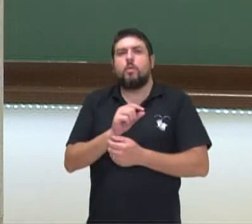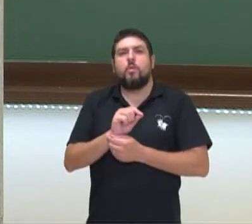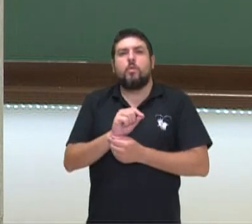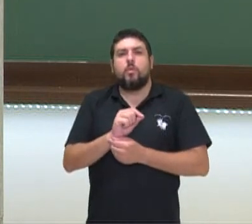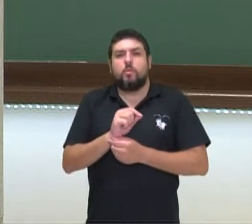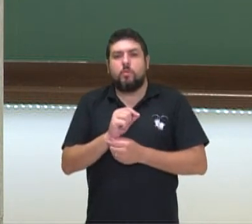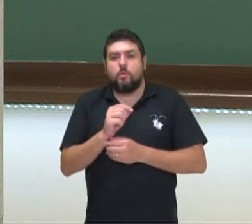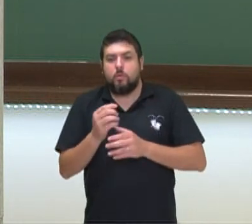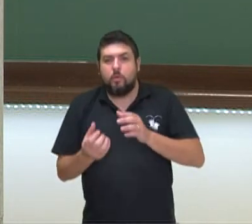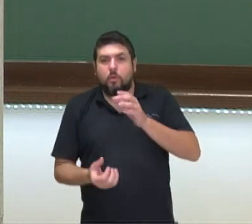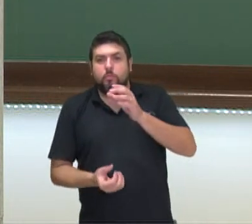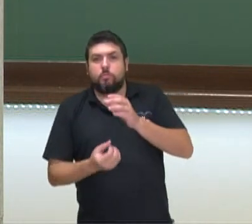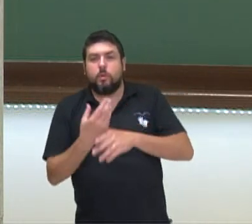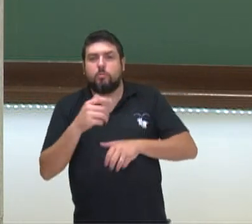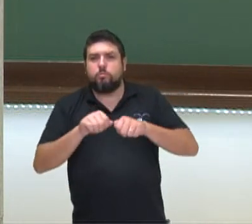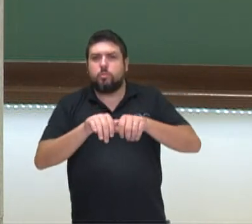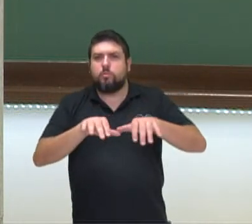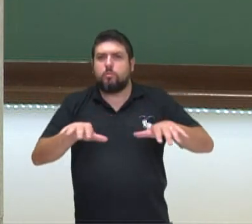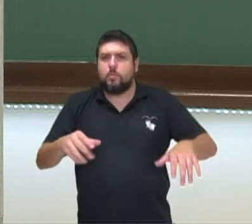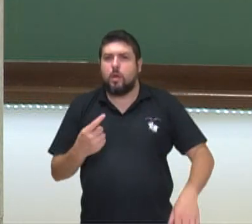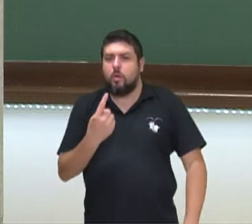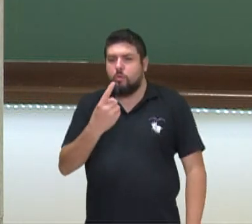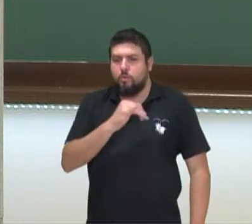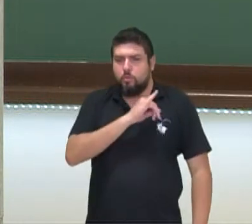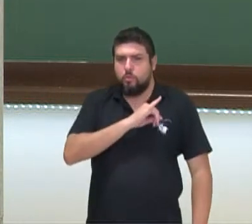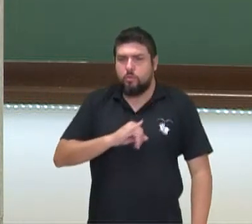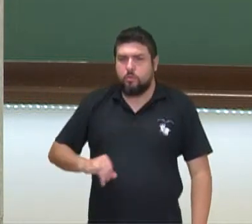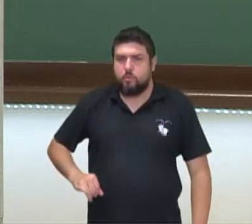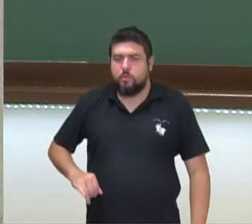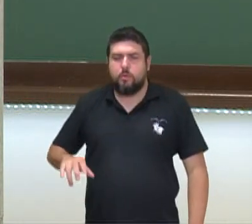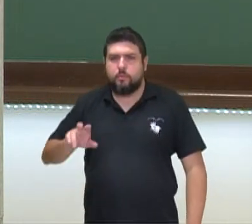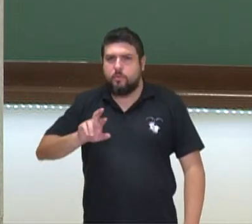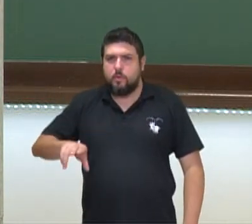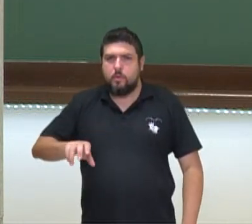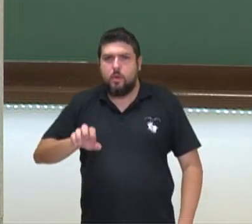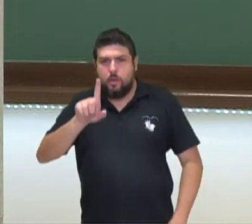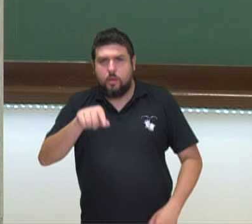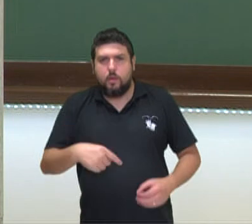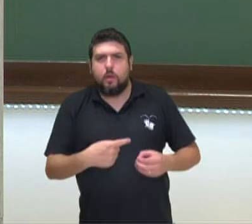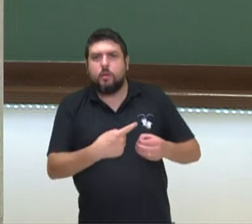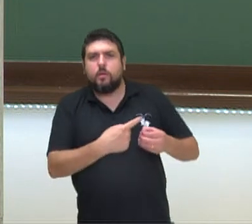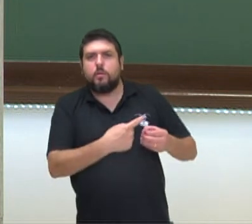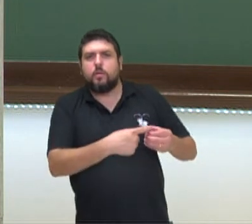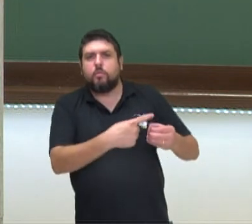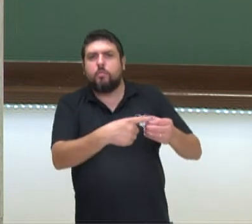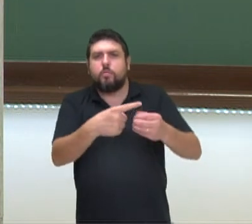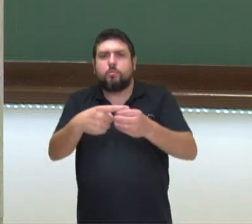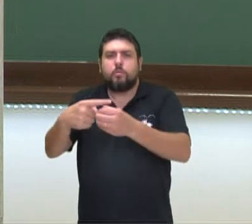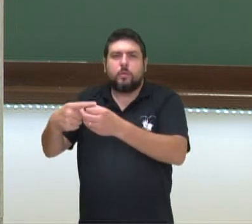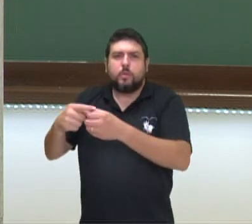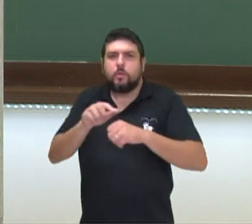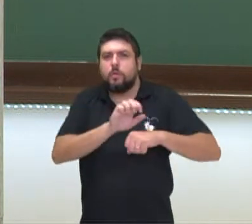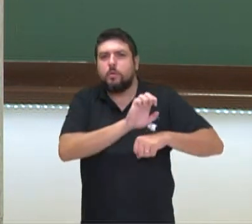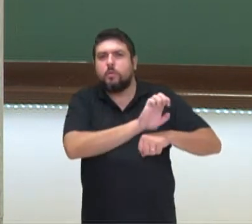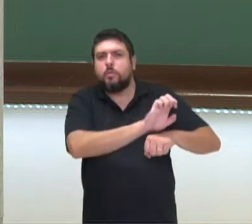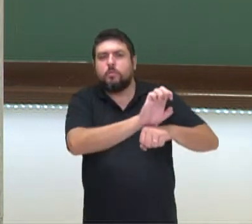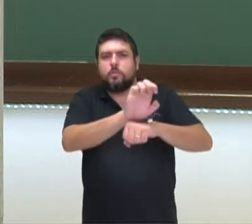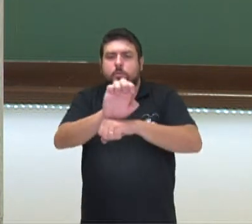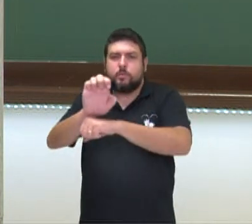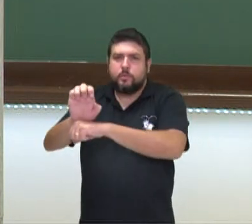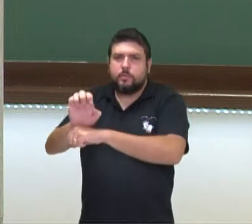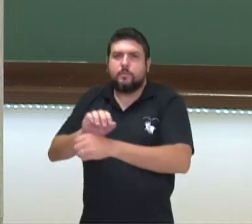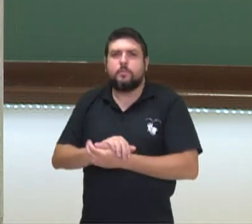império centralizado com o imperador, eles têm aí um conceito de cidade-estado, cidades independentes e